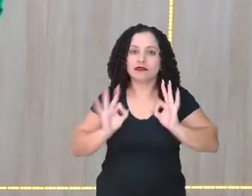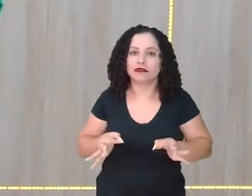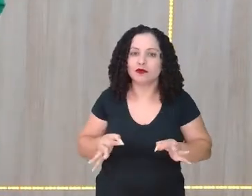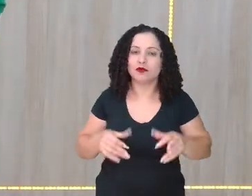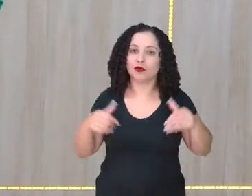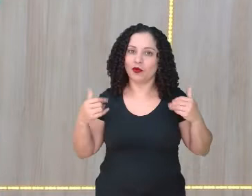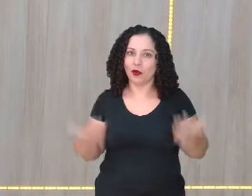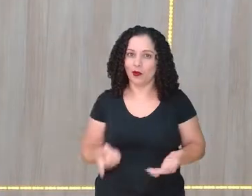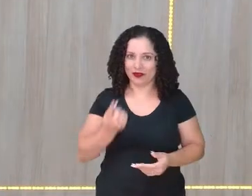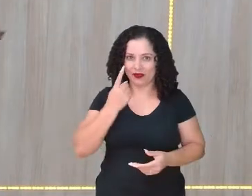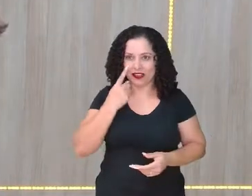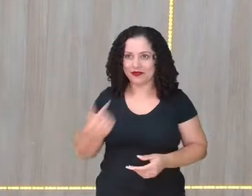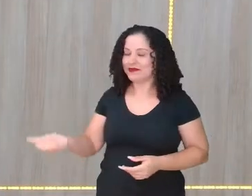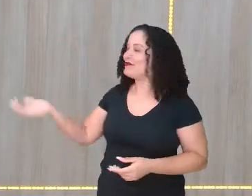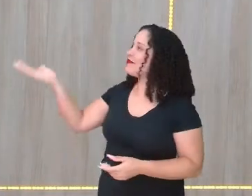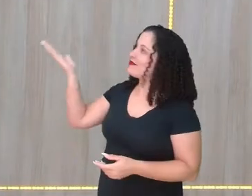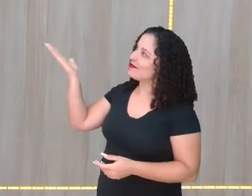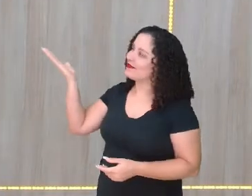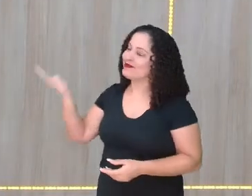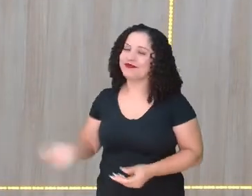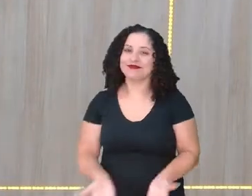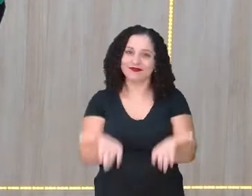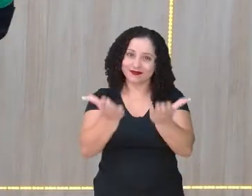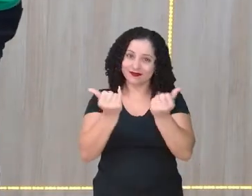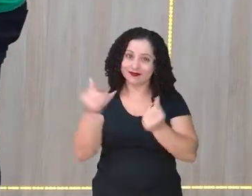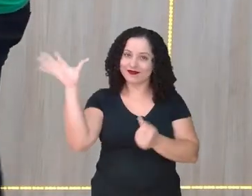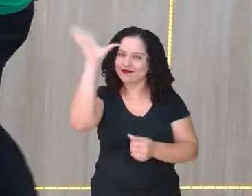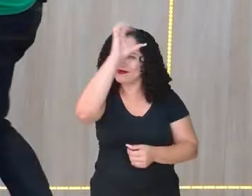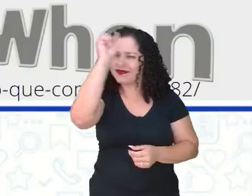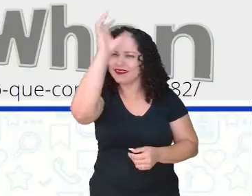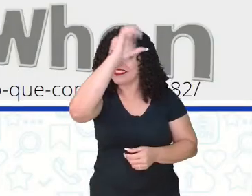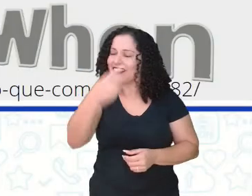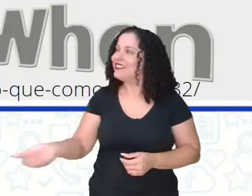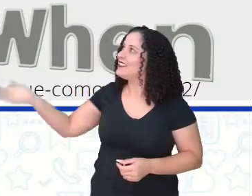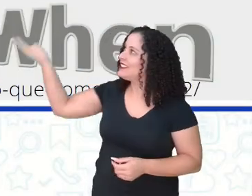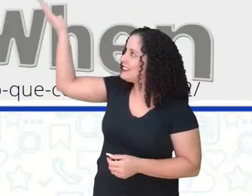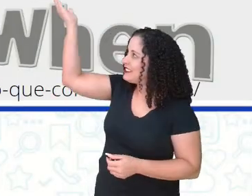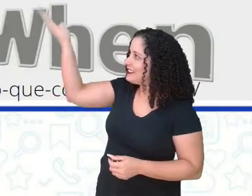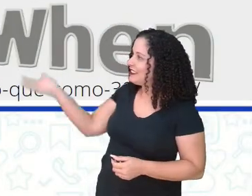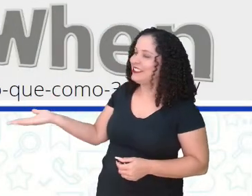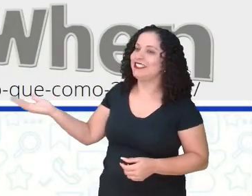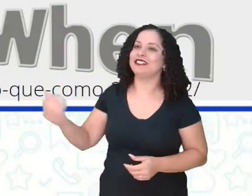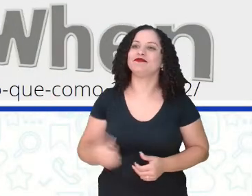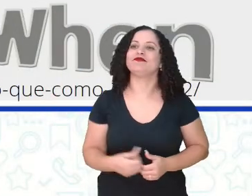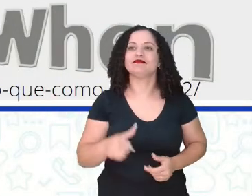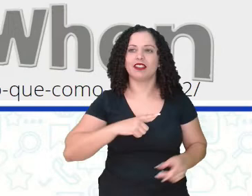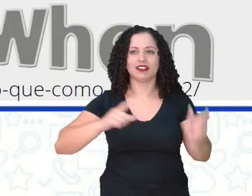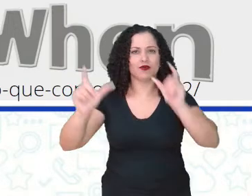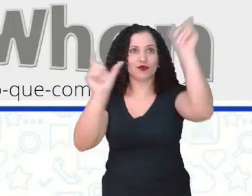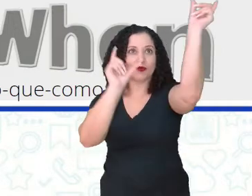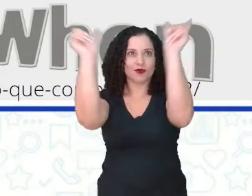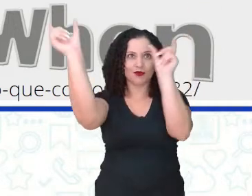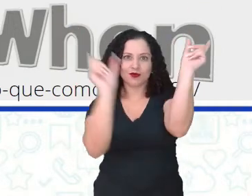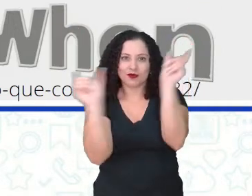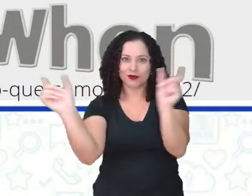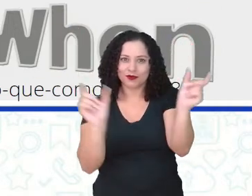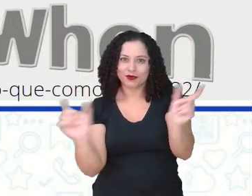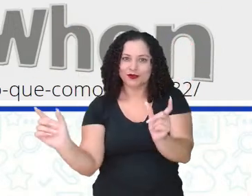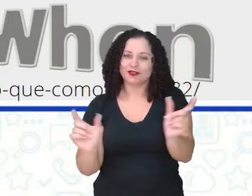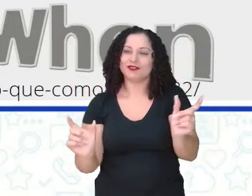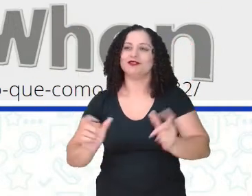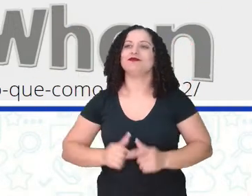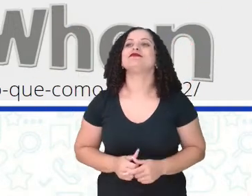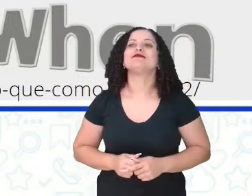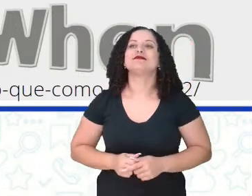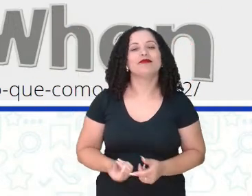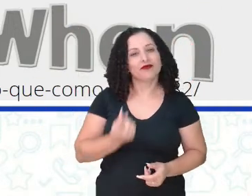Vem comigo, vem comigo. Vem cá, vem aprender junto. Olha elas aí. Essas são as question words.